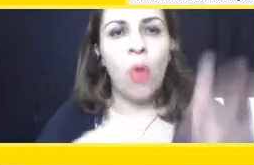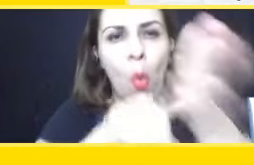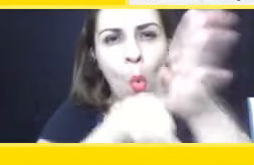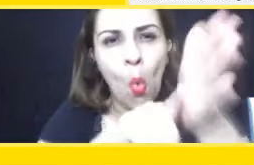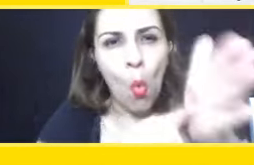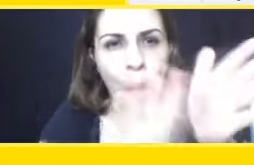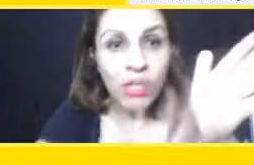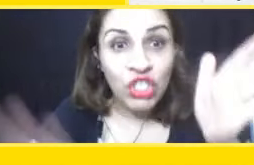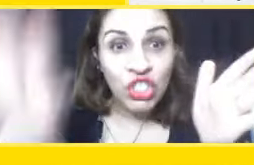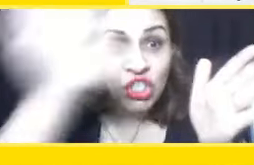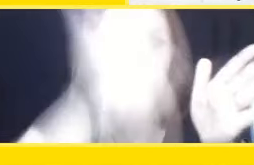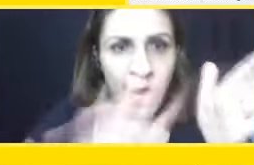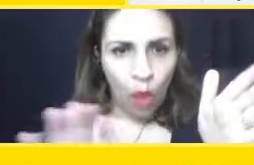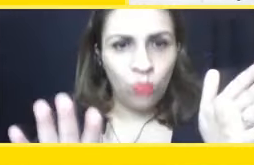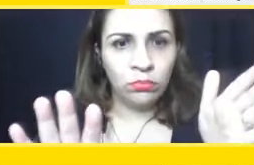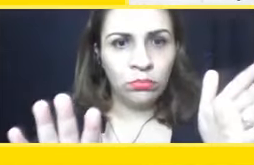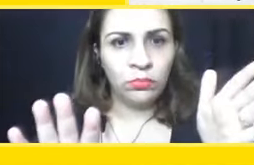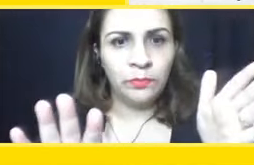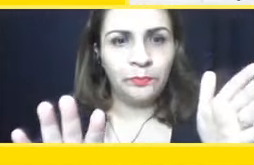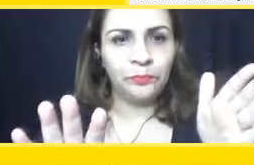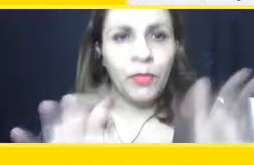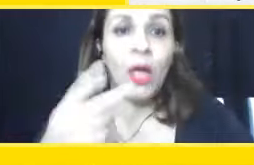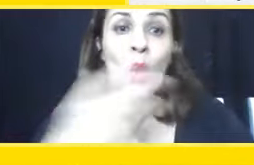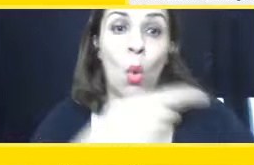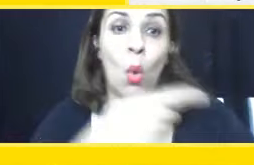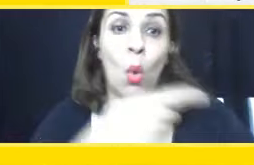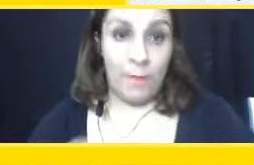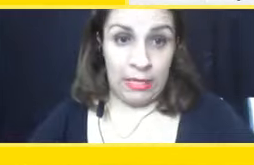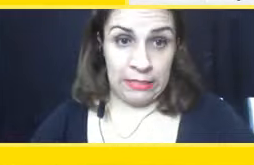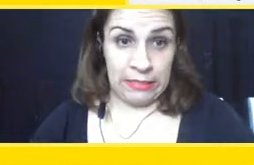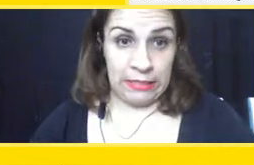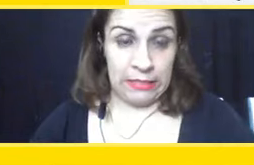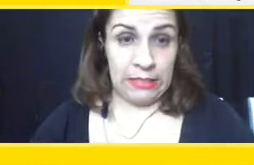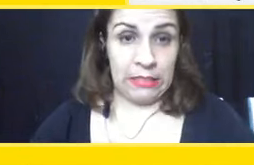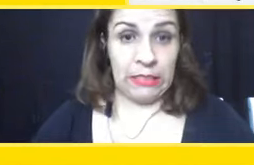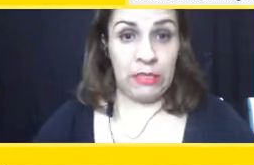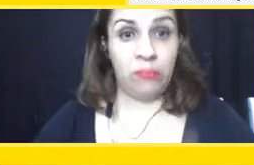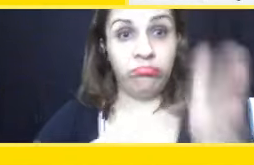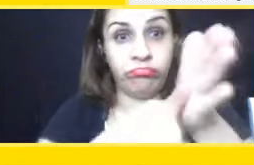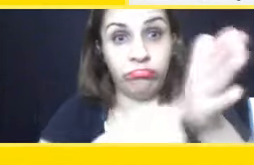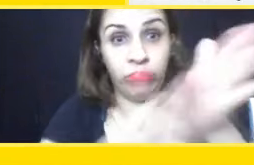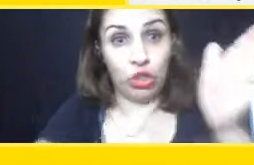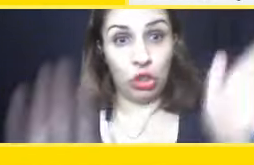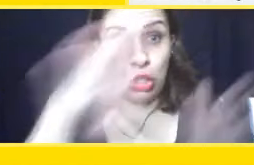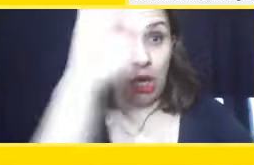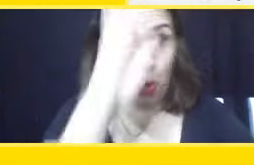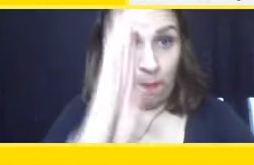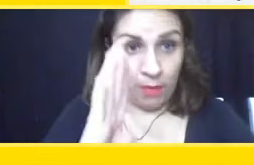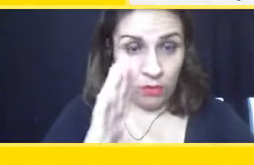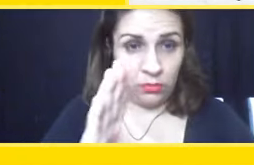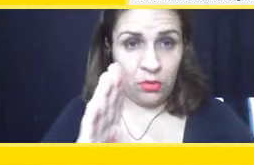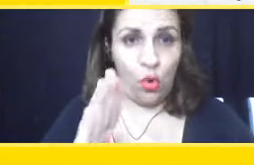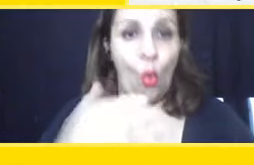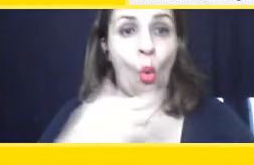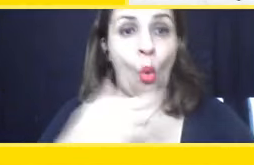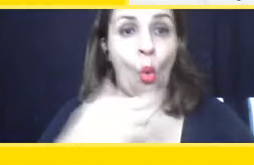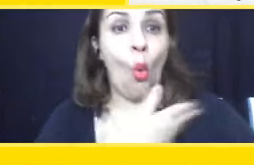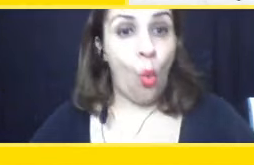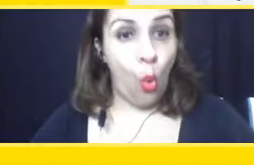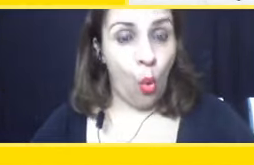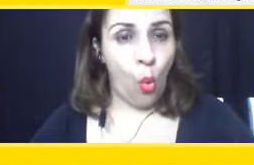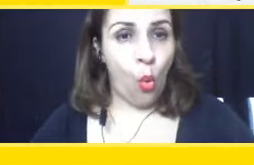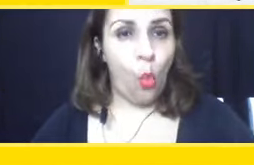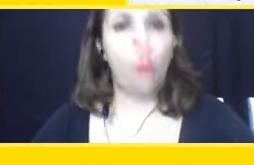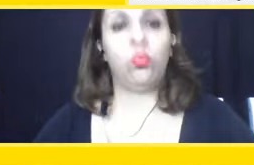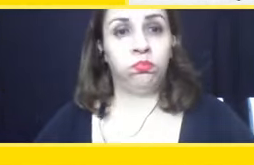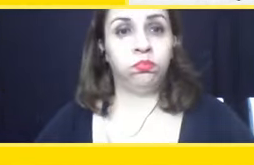geral. O presidente da República faz também o panorama geral do Brasil. Os governadores fazem os panoramas dos